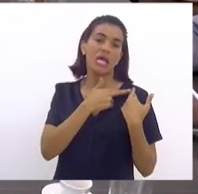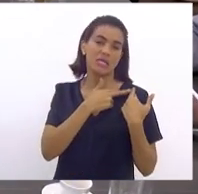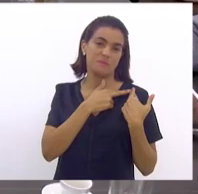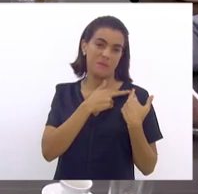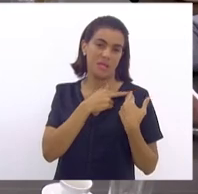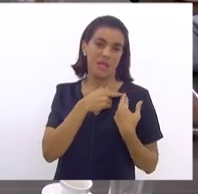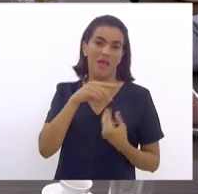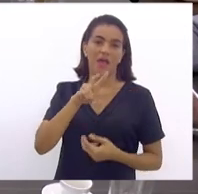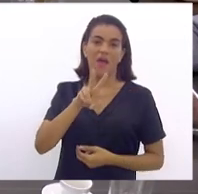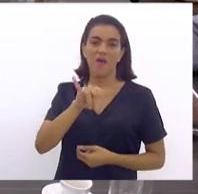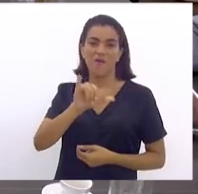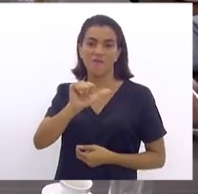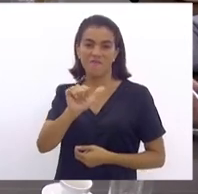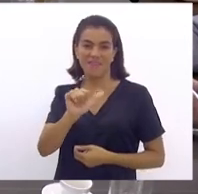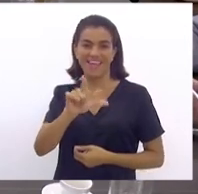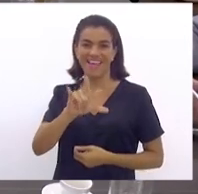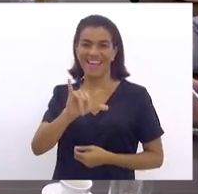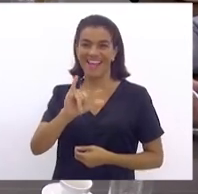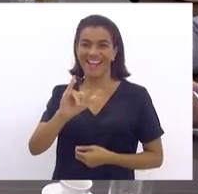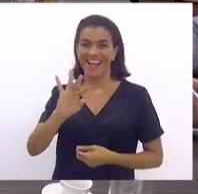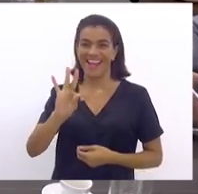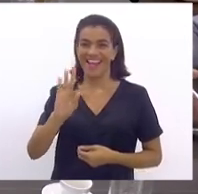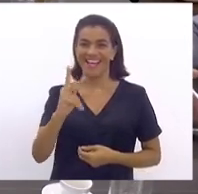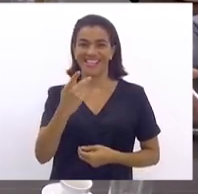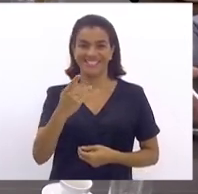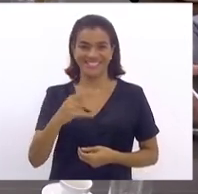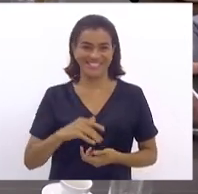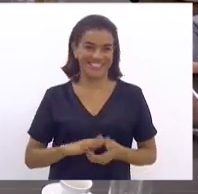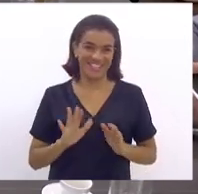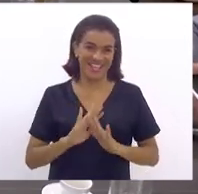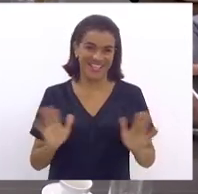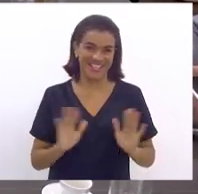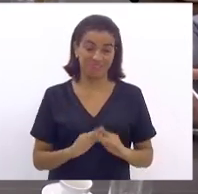só isso. E já está de boa. Já é um grande feito.